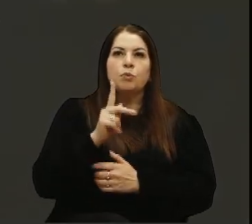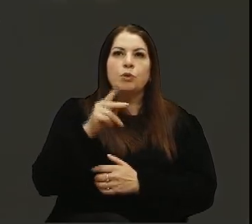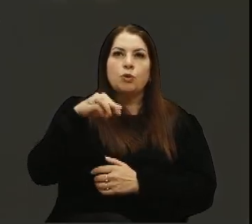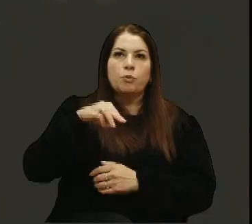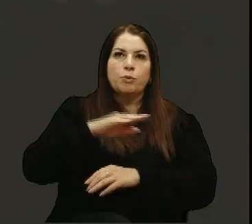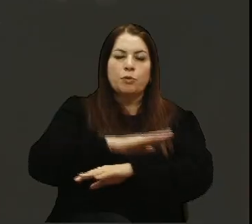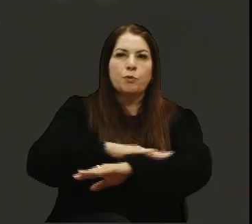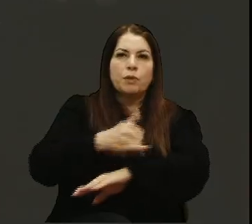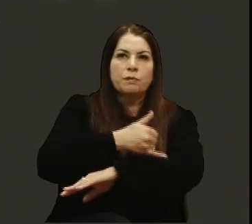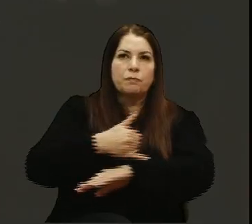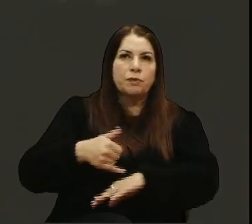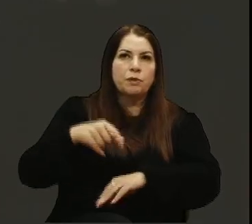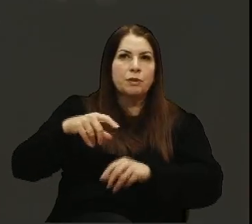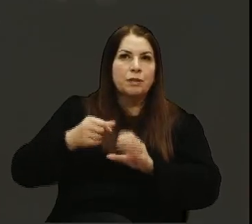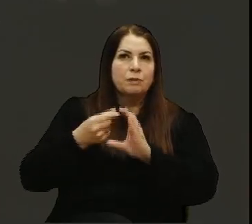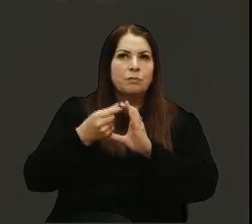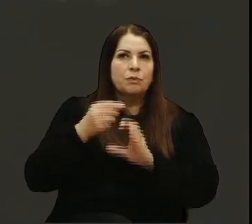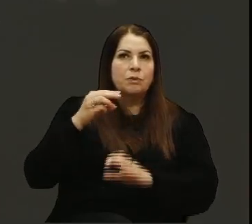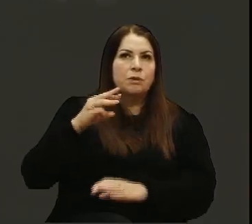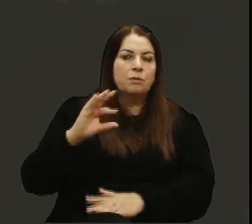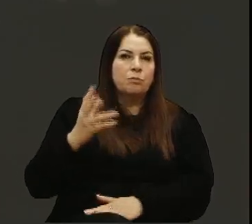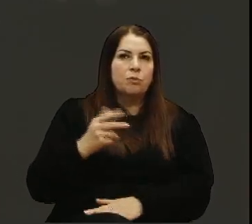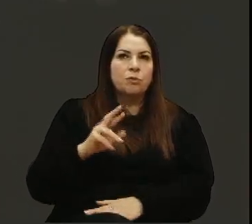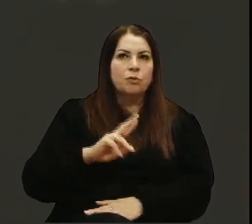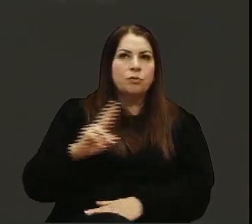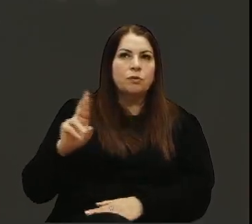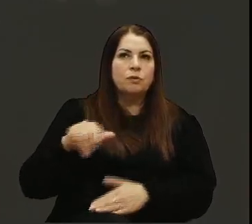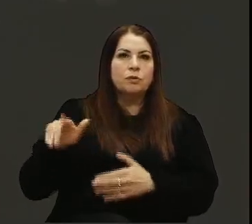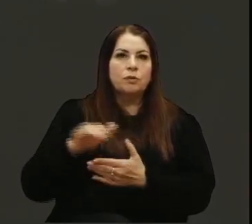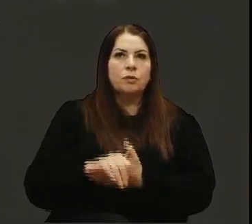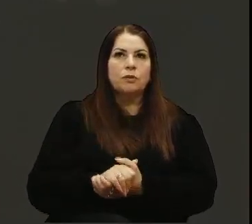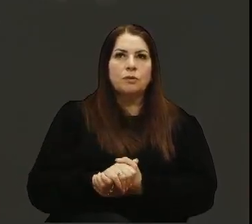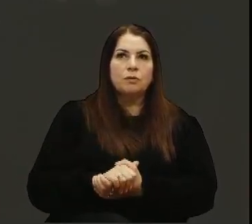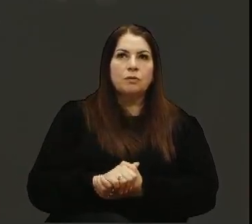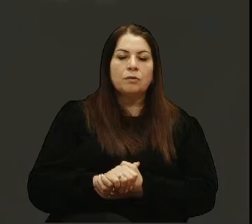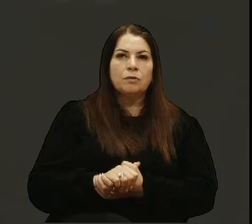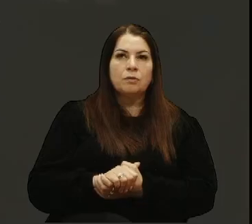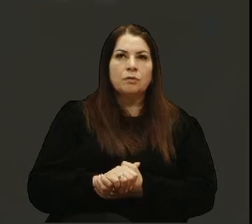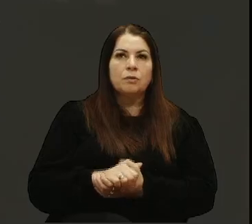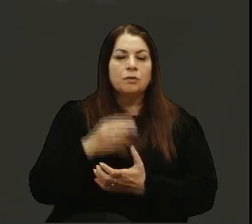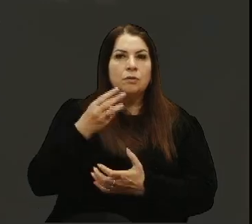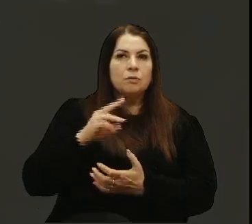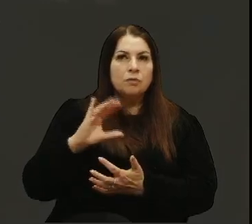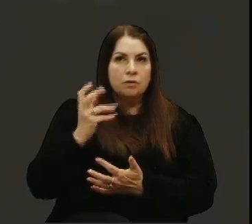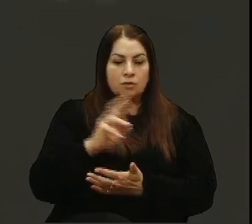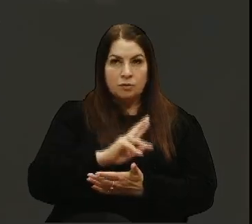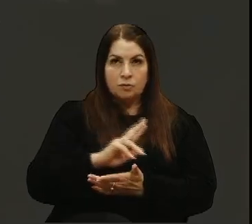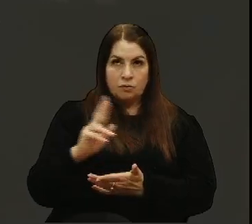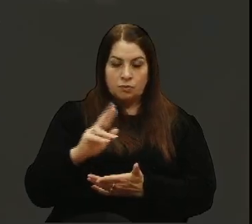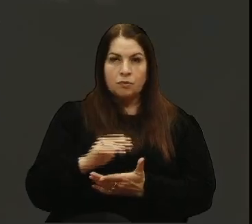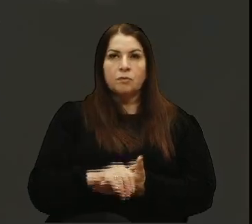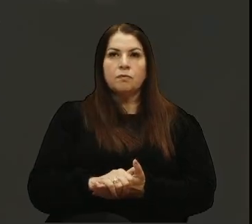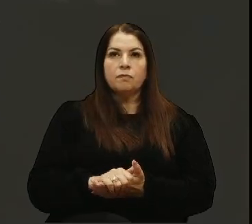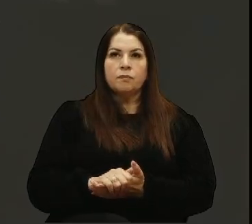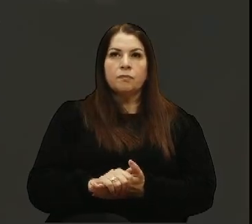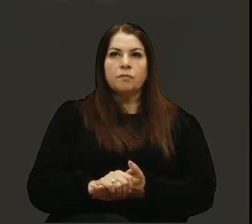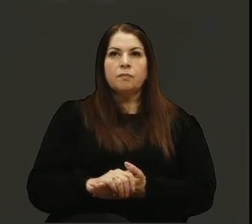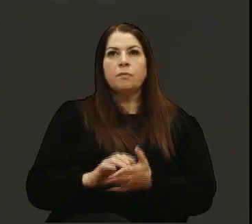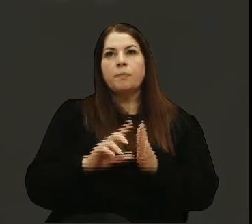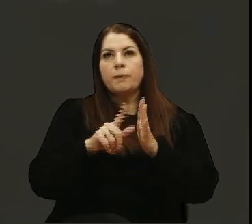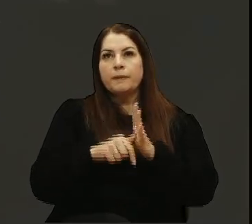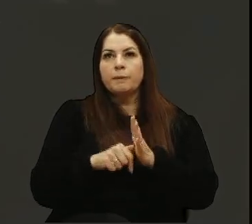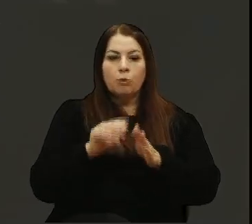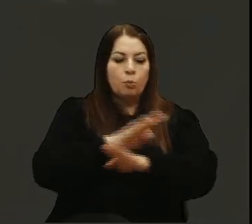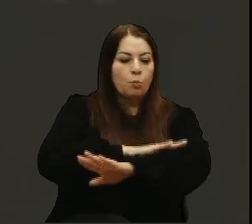de asfalto custa a esse município 3 milhões de reais. 3 milhões de reais que, posteriormente, a